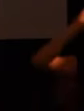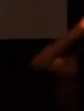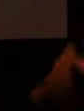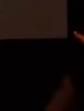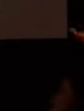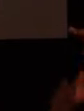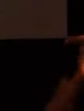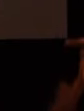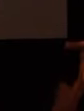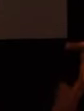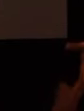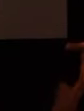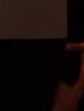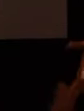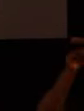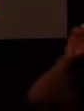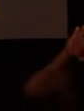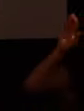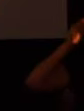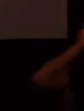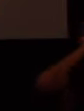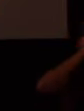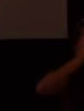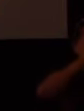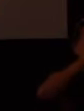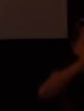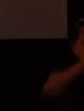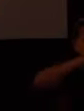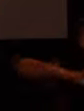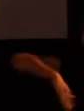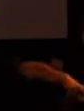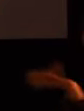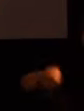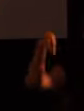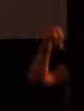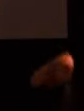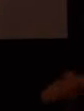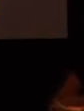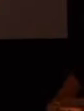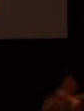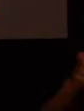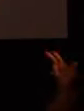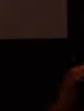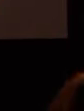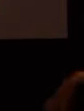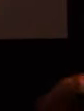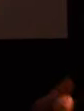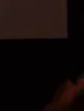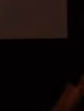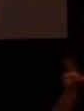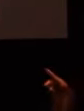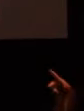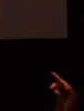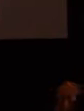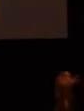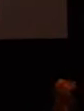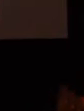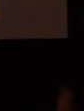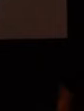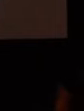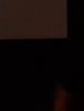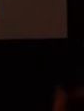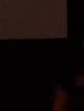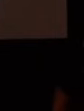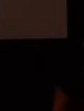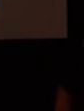ter impacto sobre a questão do sombreamento, que isso não ocorre na orla da Baía de Todos os Santos, é obrigatório o estudo de sombreamento